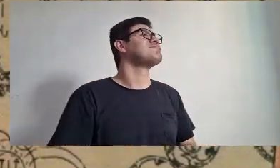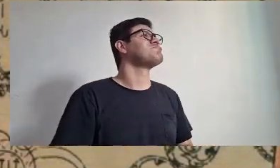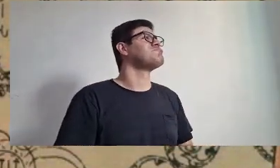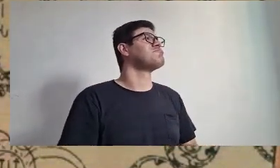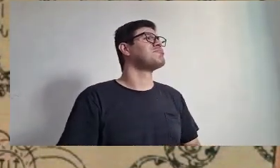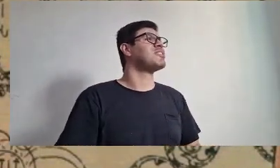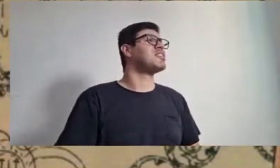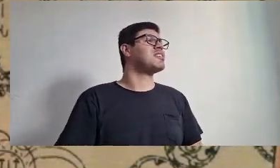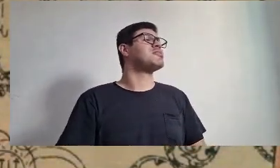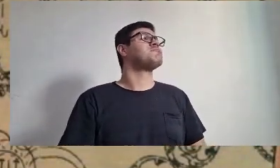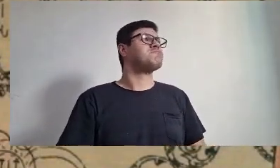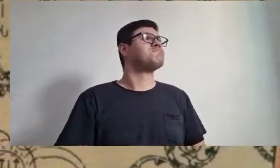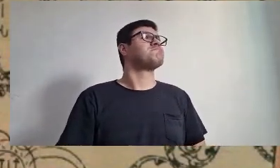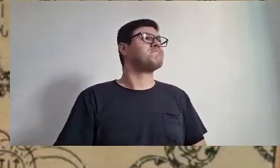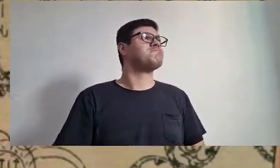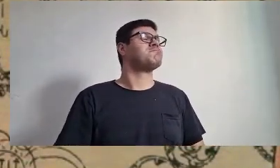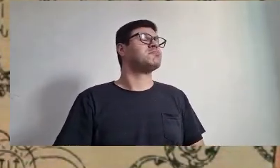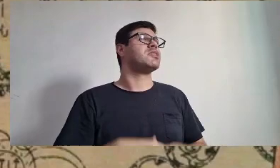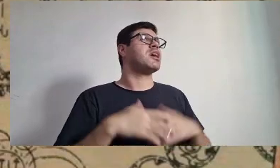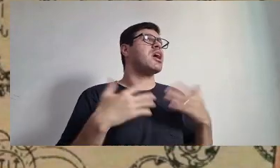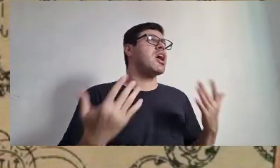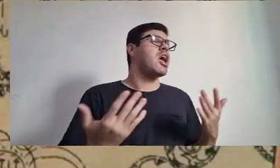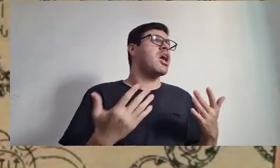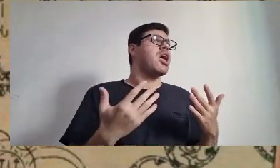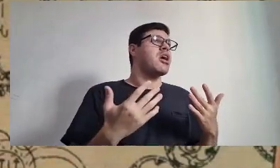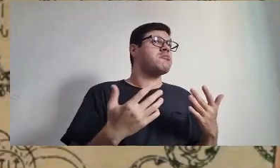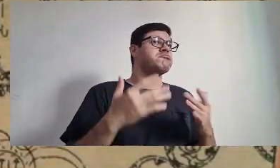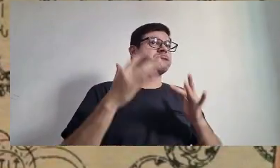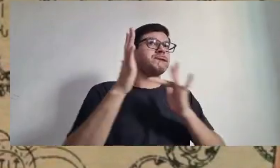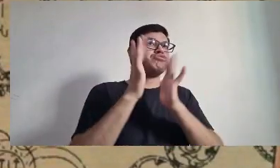veio ainda. O Messias não veio porque